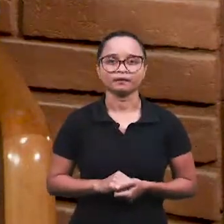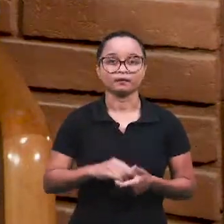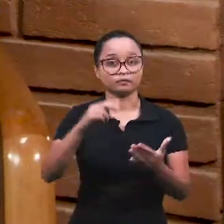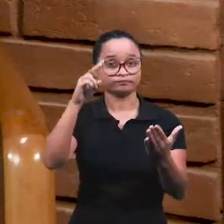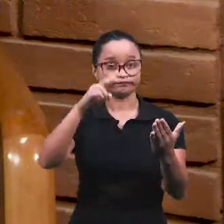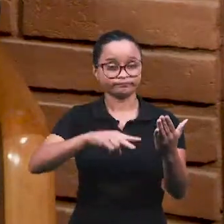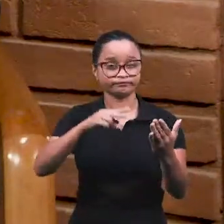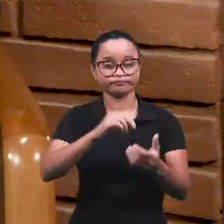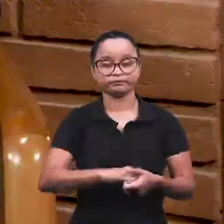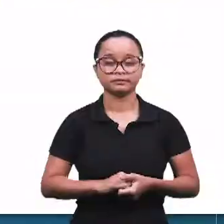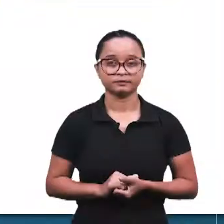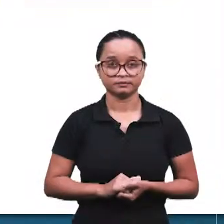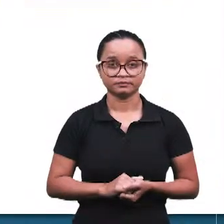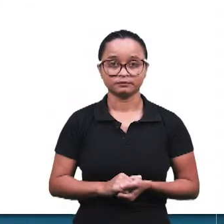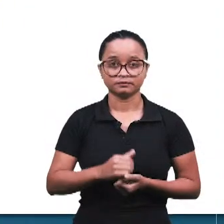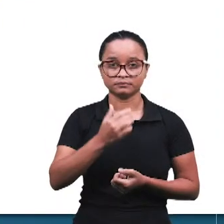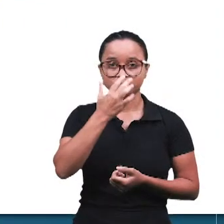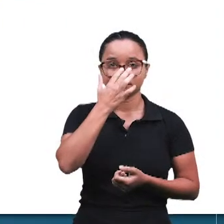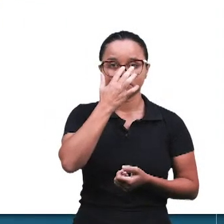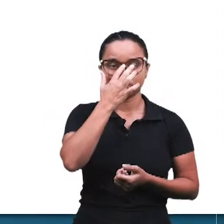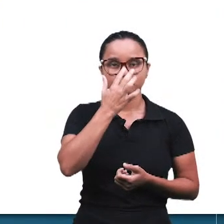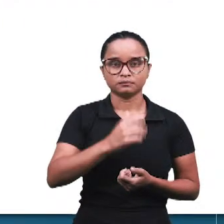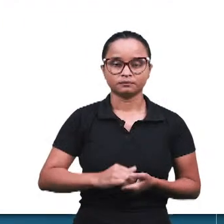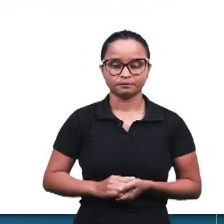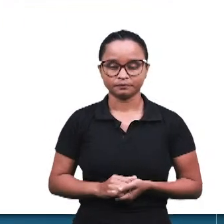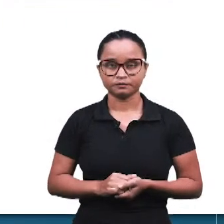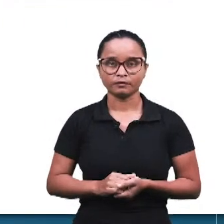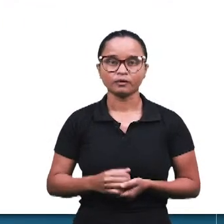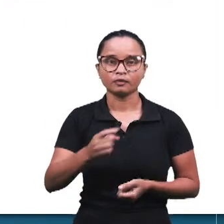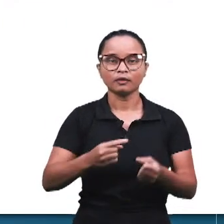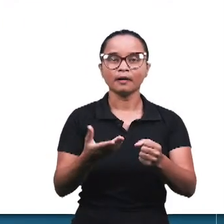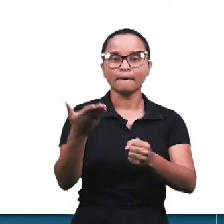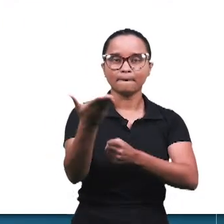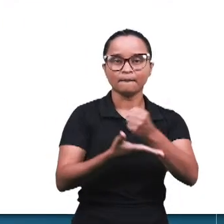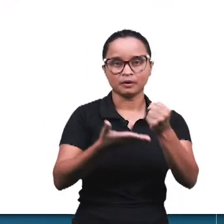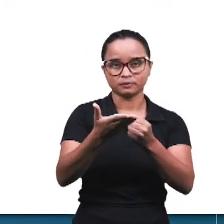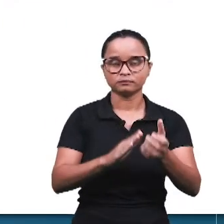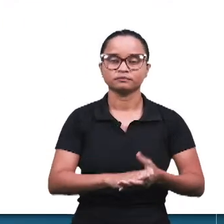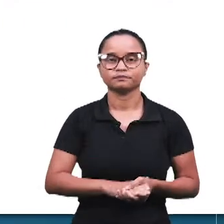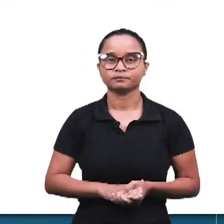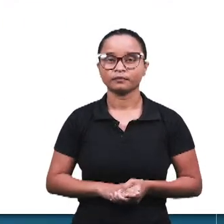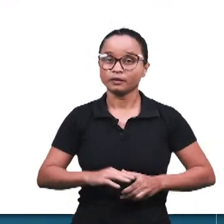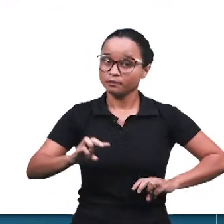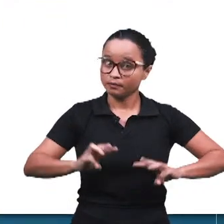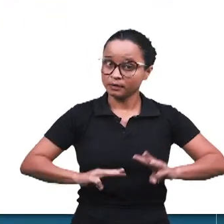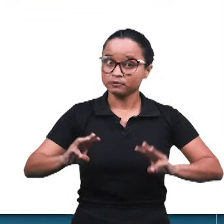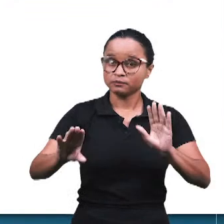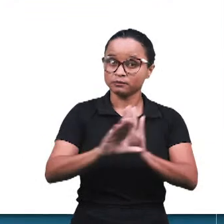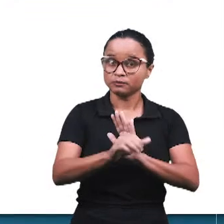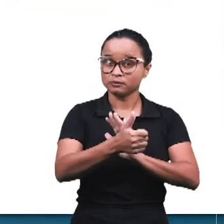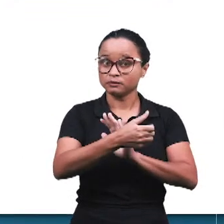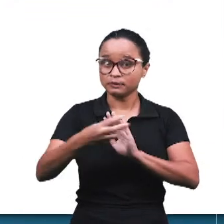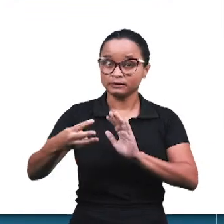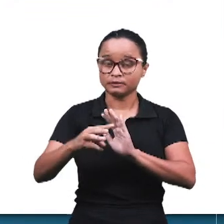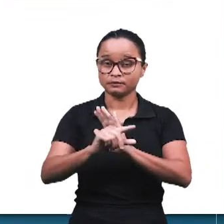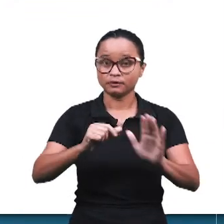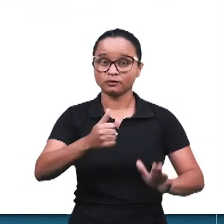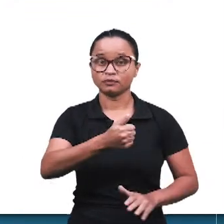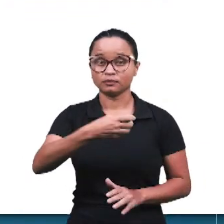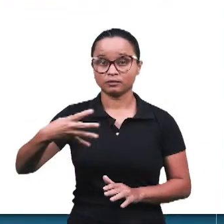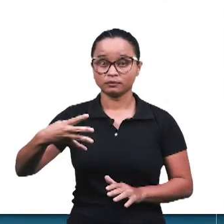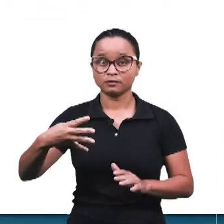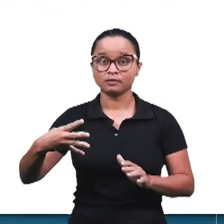diz assim, vamos ler. Tendo como base o texto do Evangelho de Marcos 13,